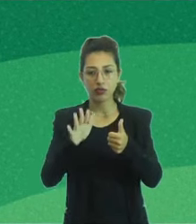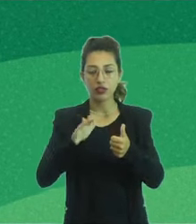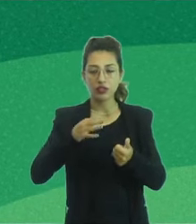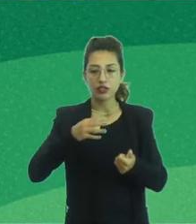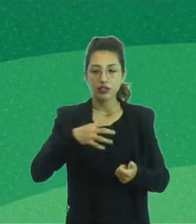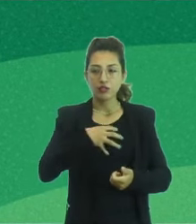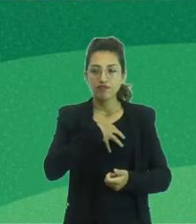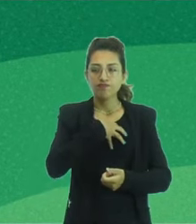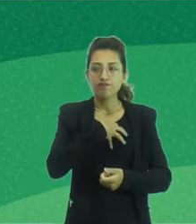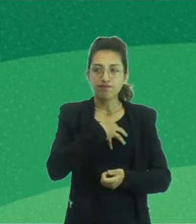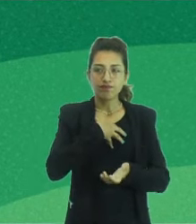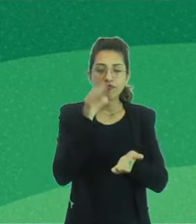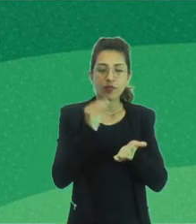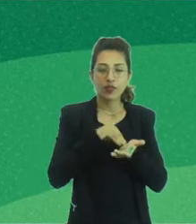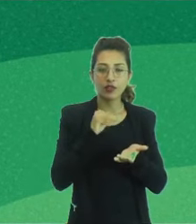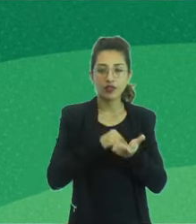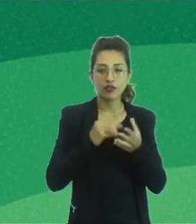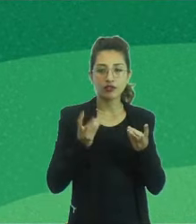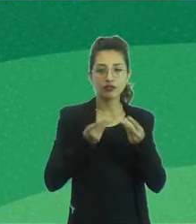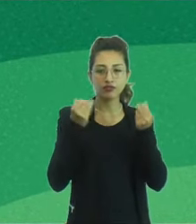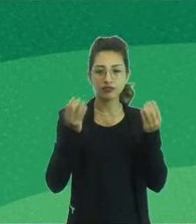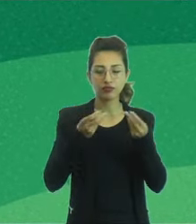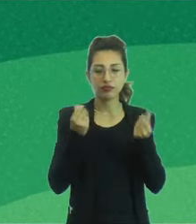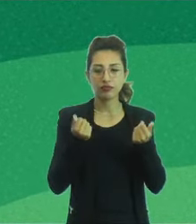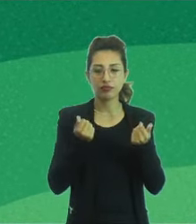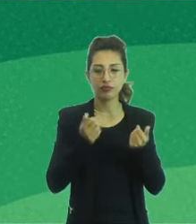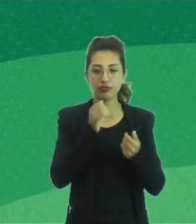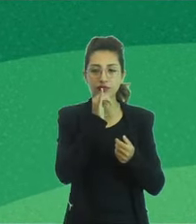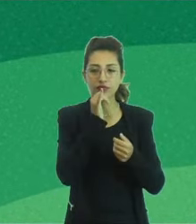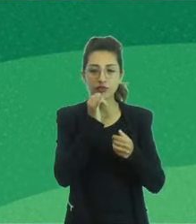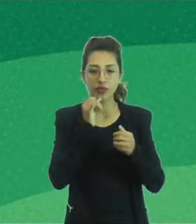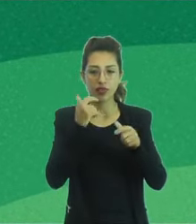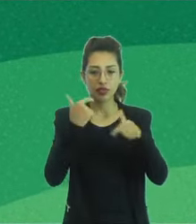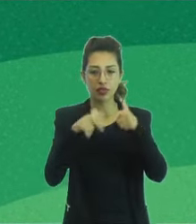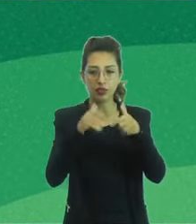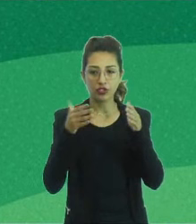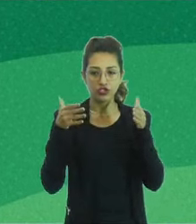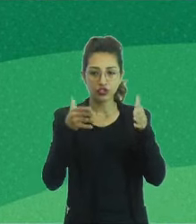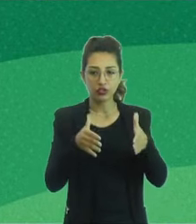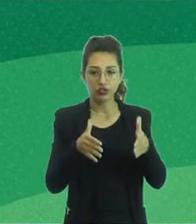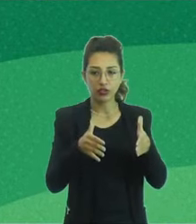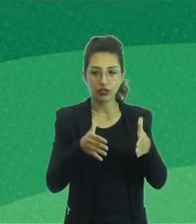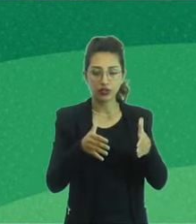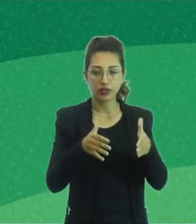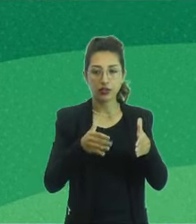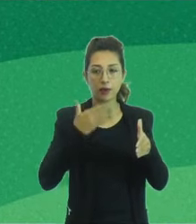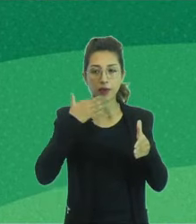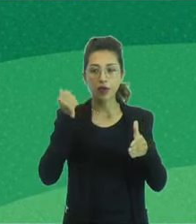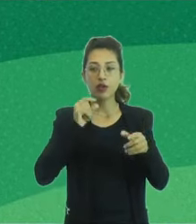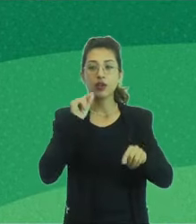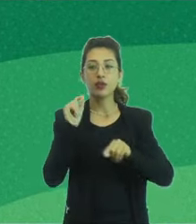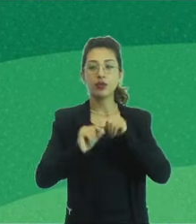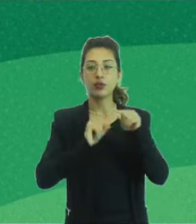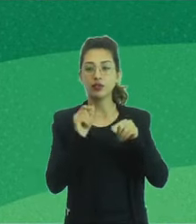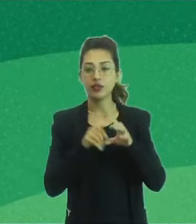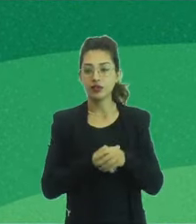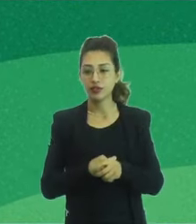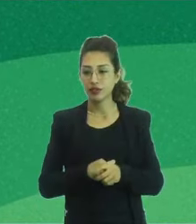tem essa mesma impressão que eu quando eu chego no trabalho a melhor coisa para fazer no trabalho é ir embora